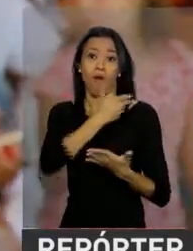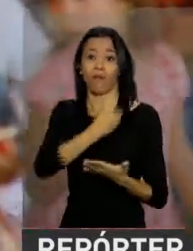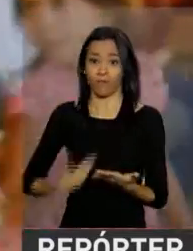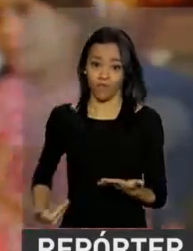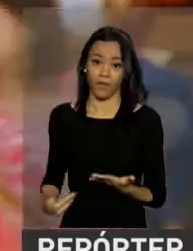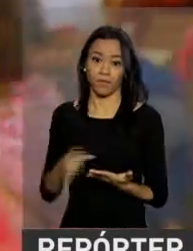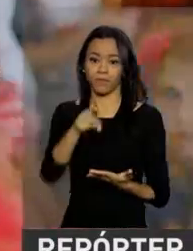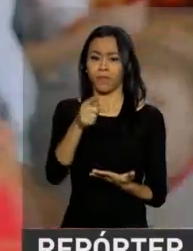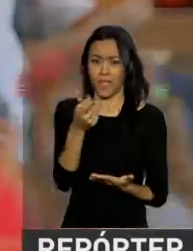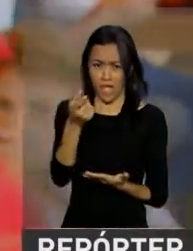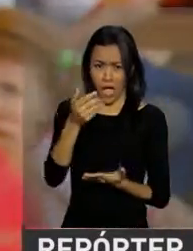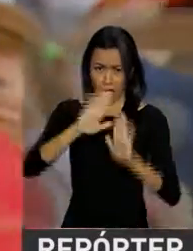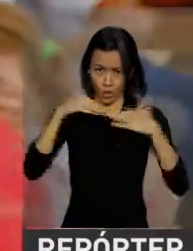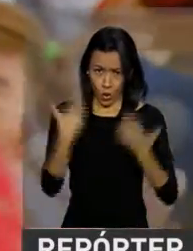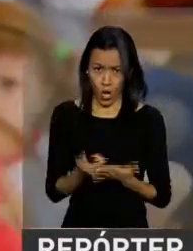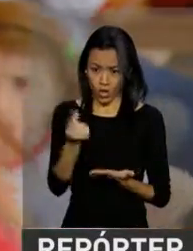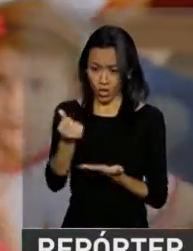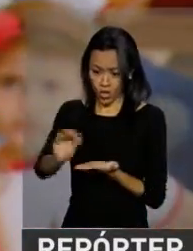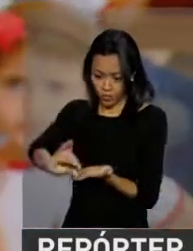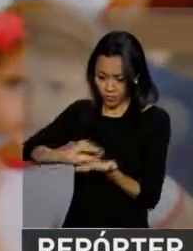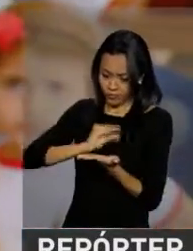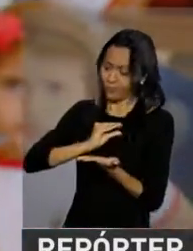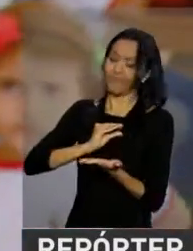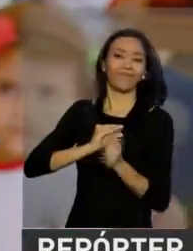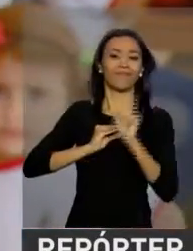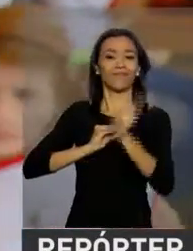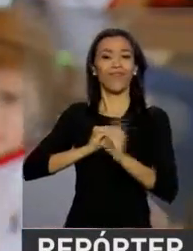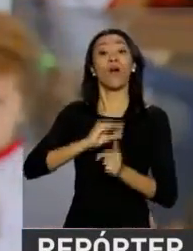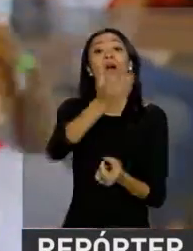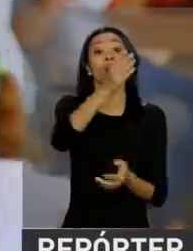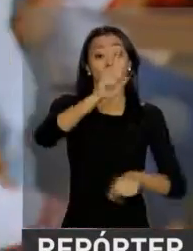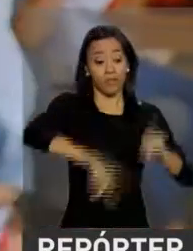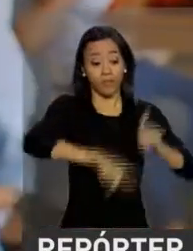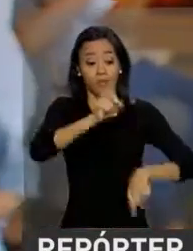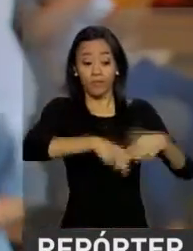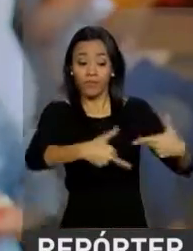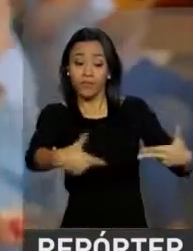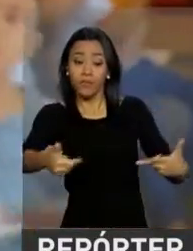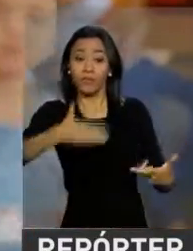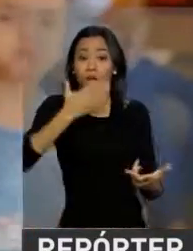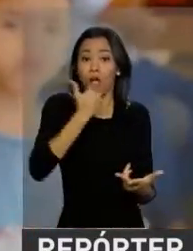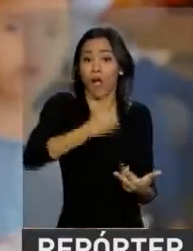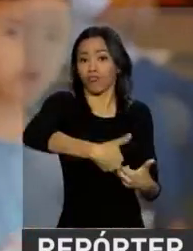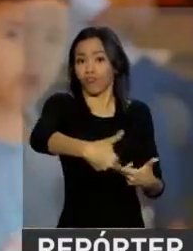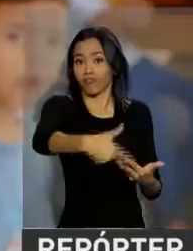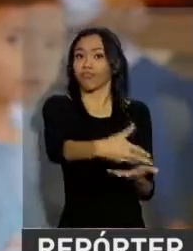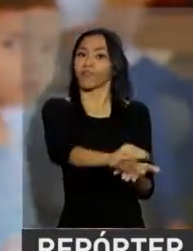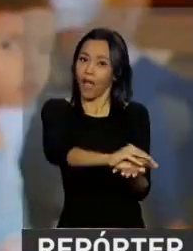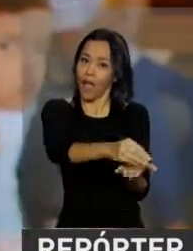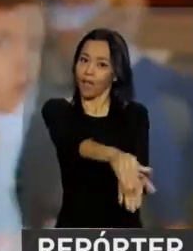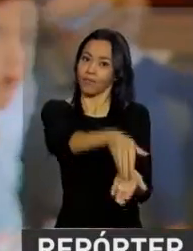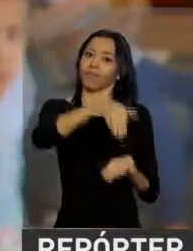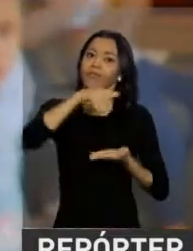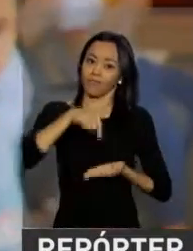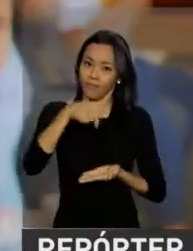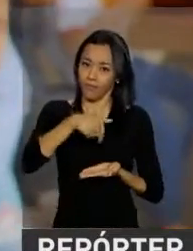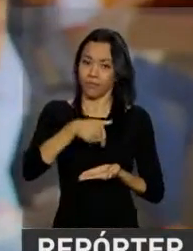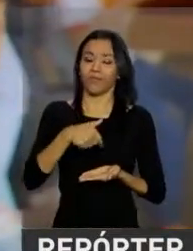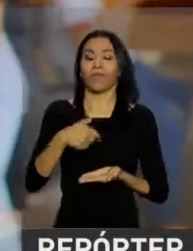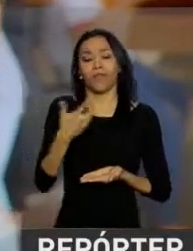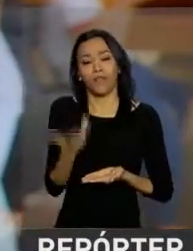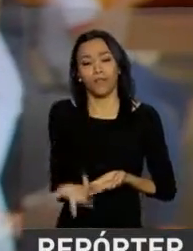recebe o dinheiro ela recebe o gênero alimentício adquirido como como esse valor do repasse